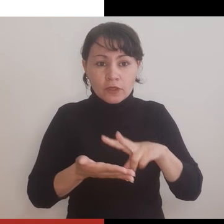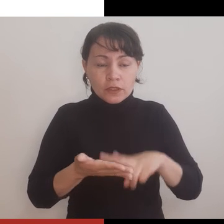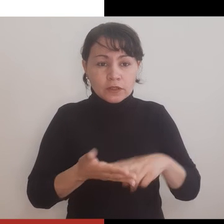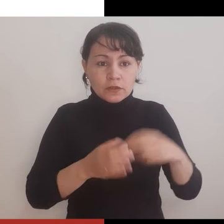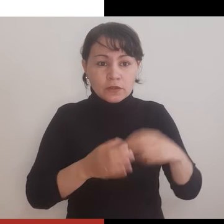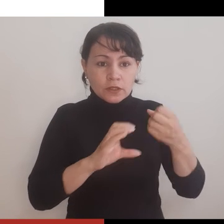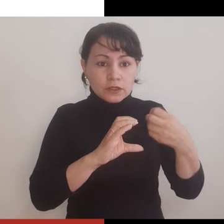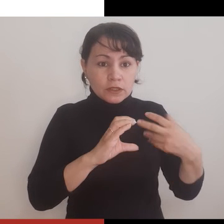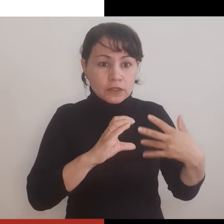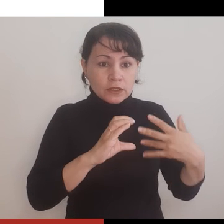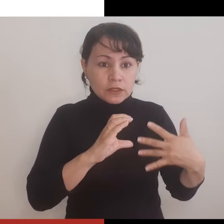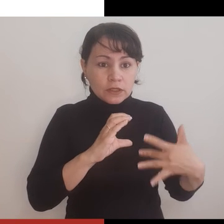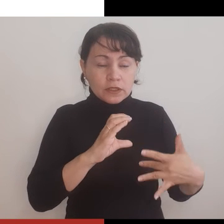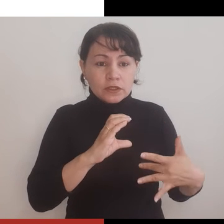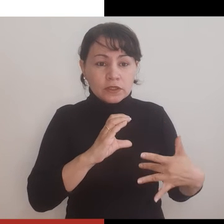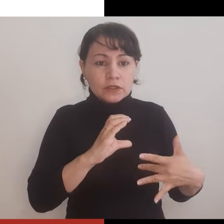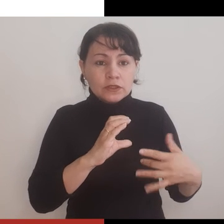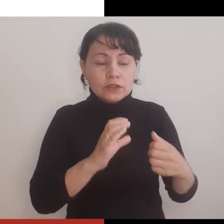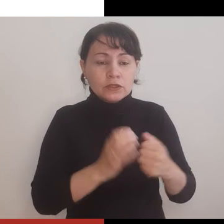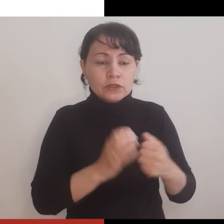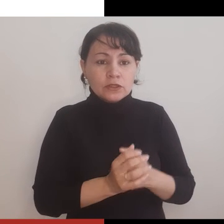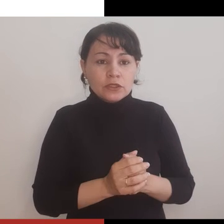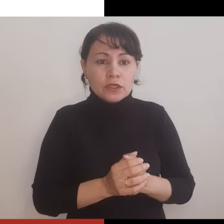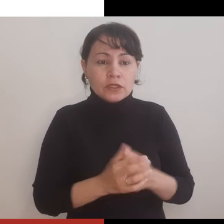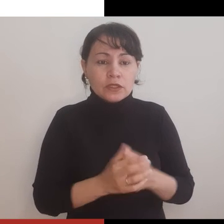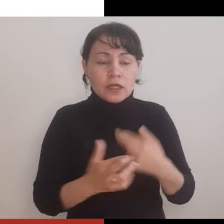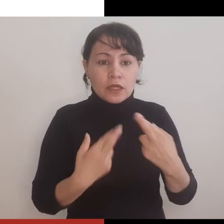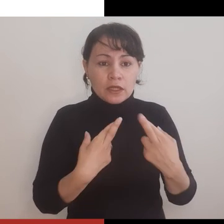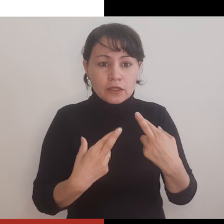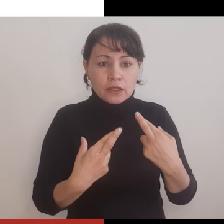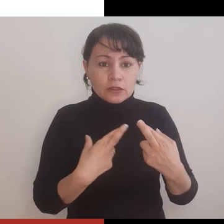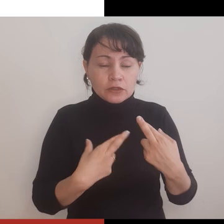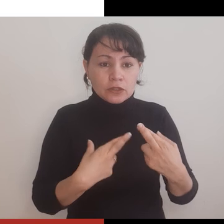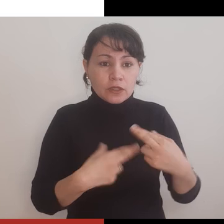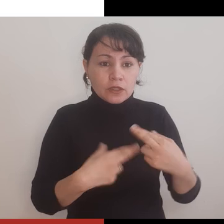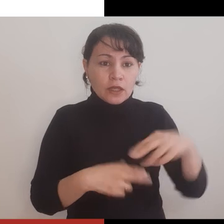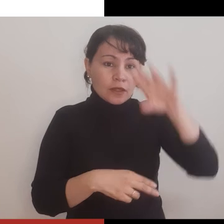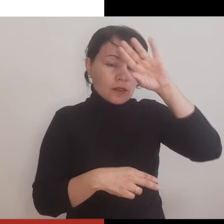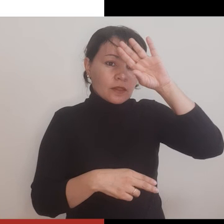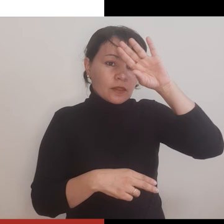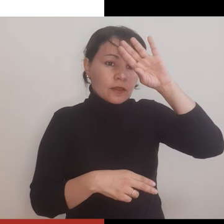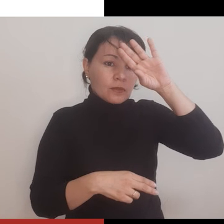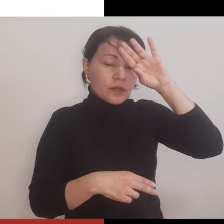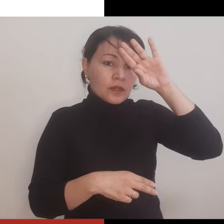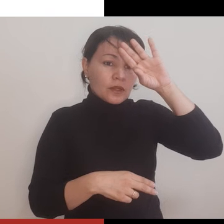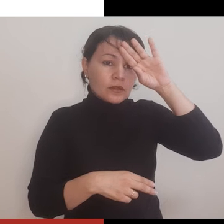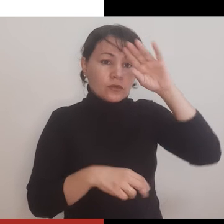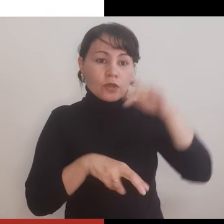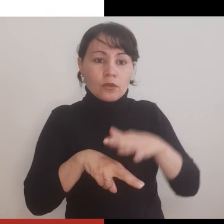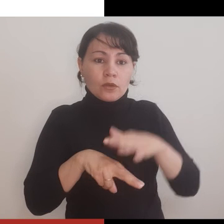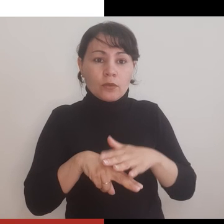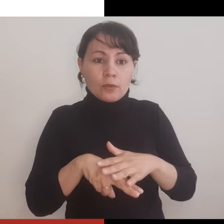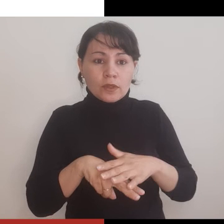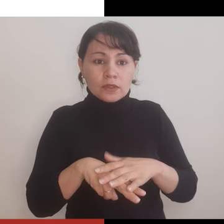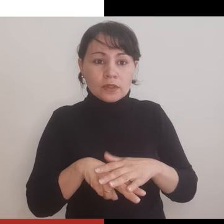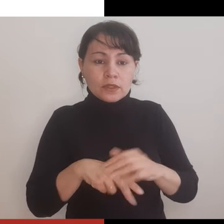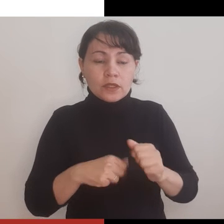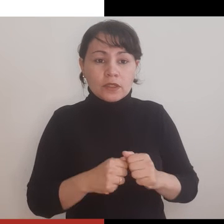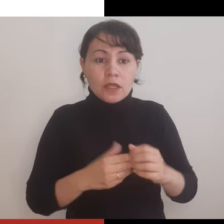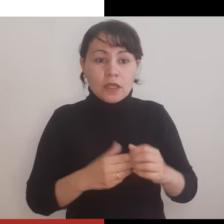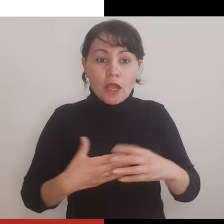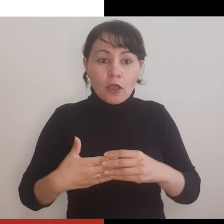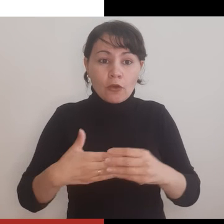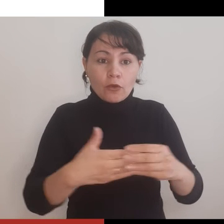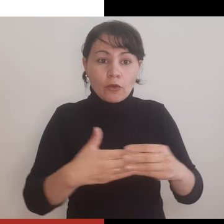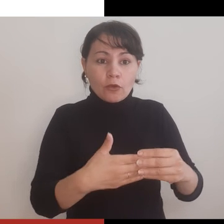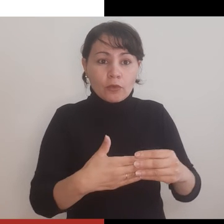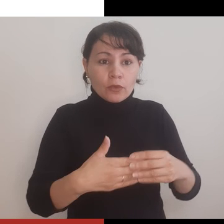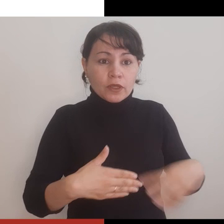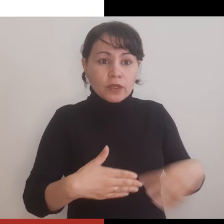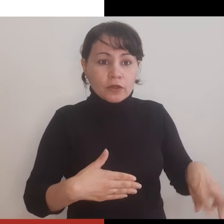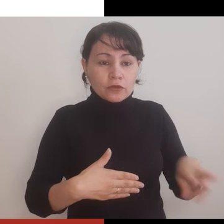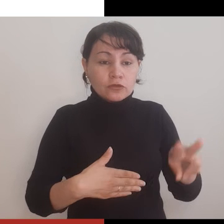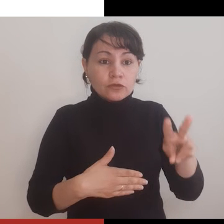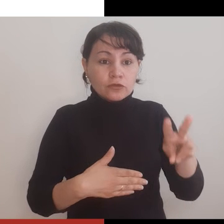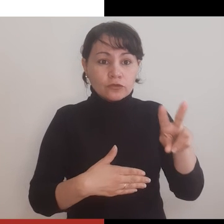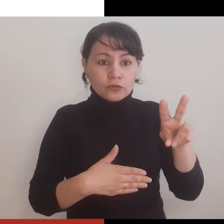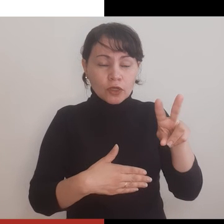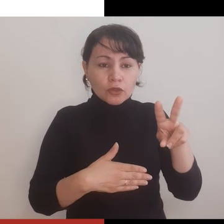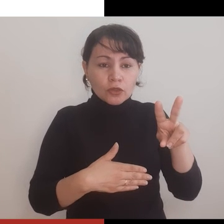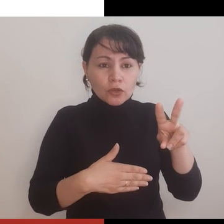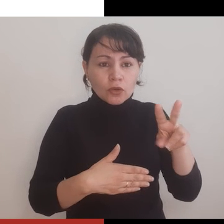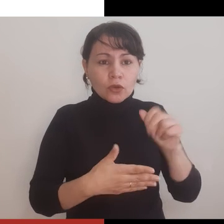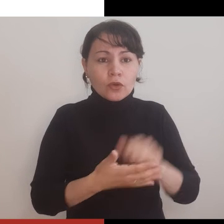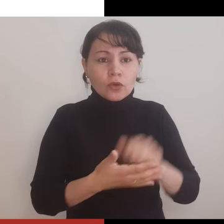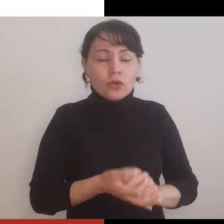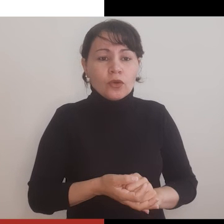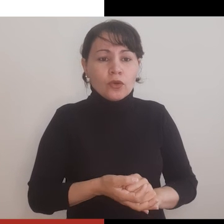aspecto e a temperatura da pele desse paciente, acompanhar os valores de